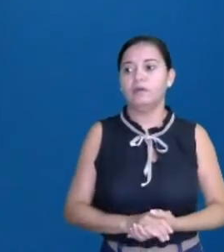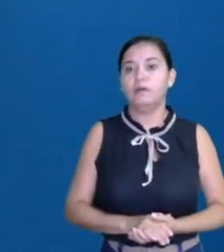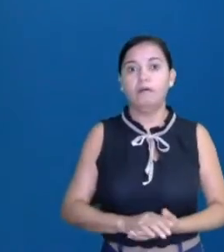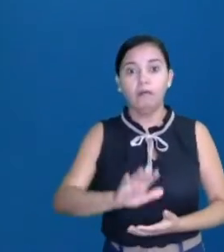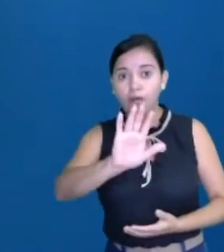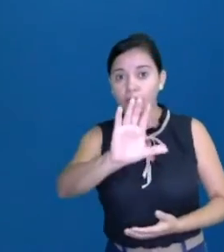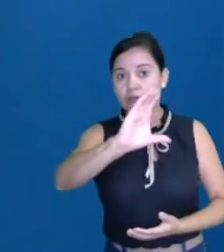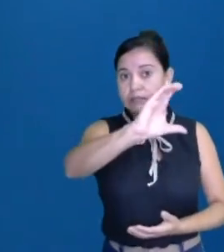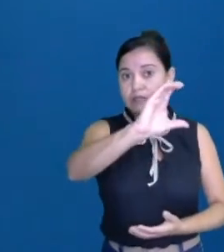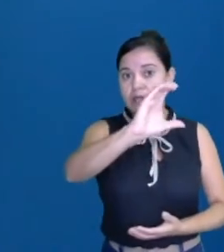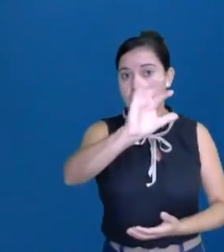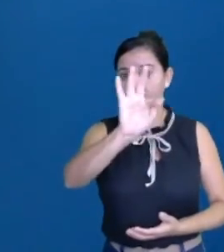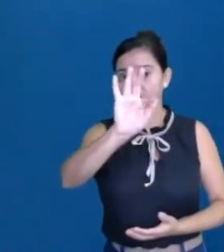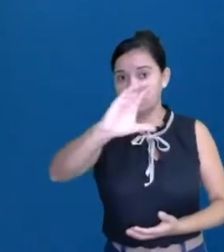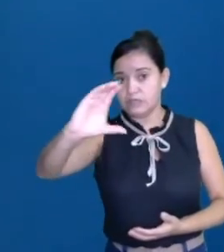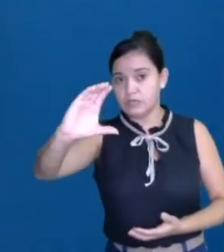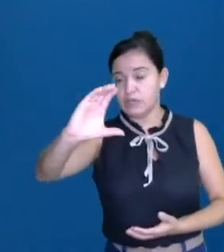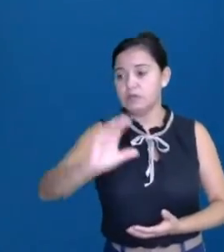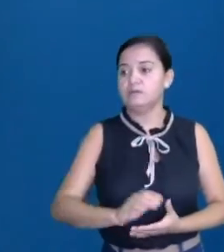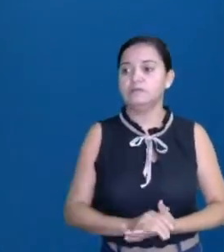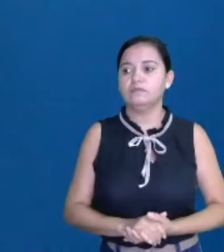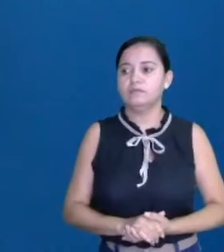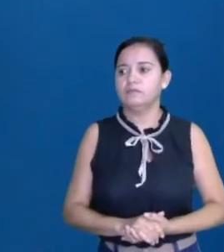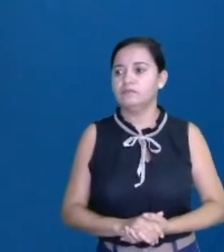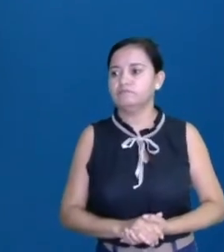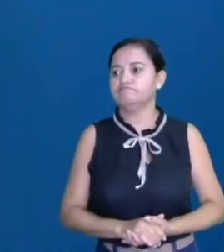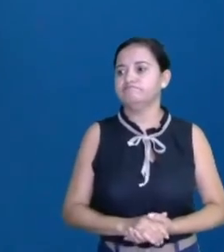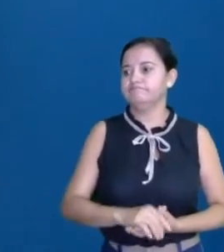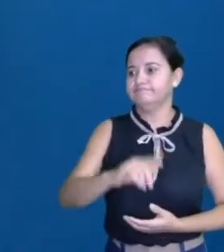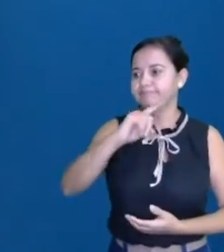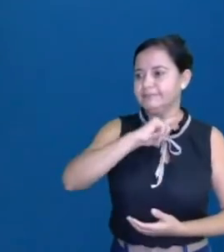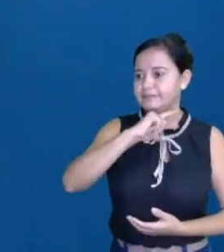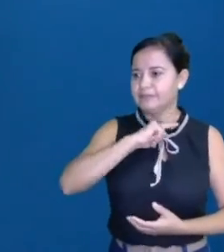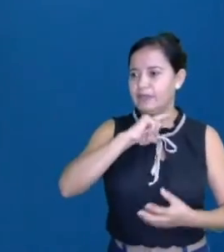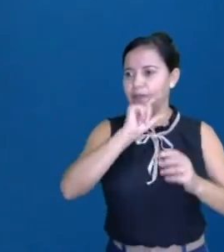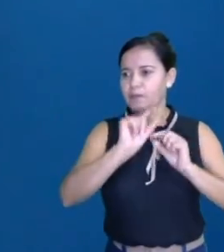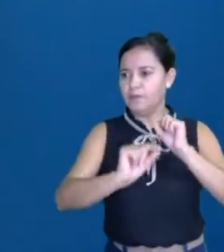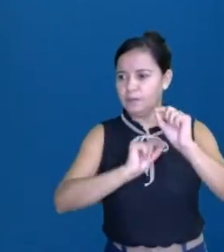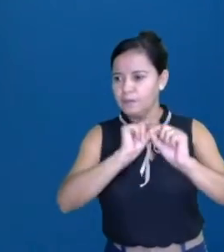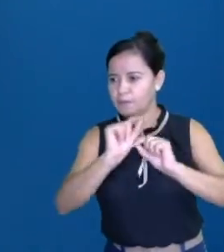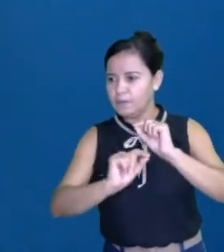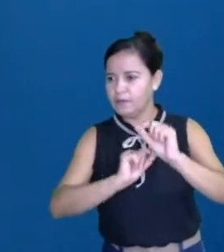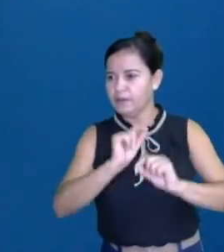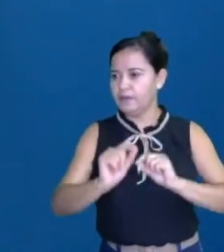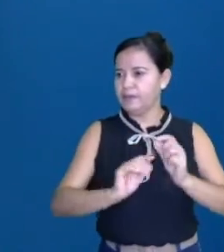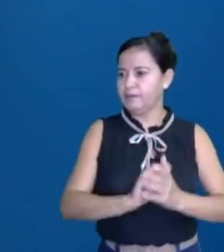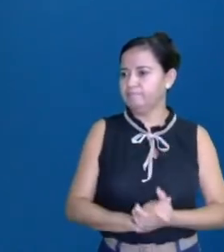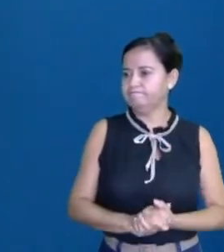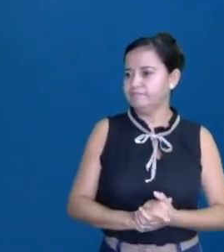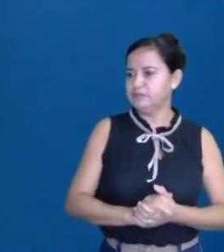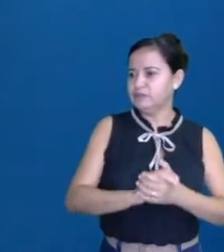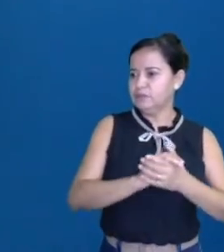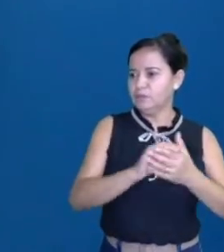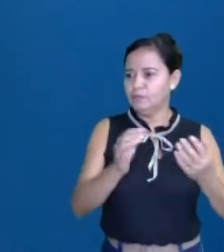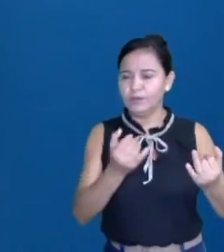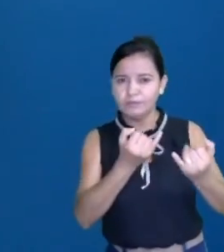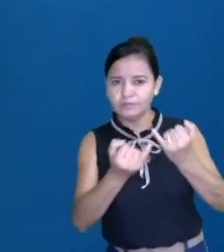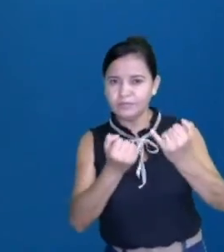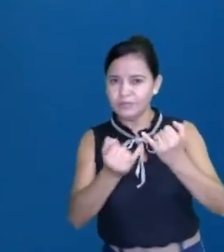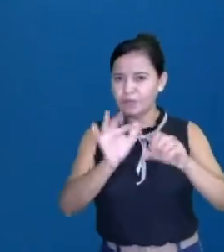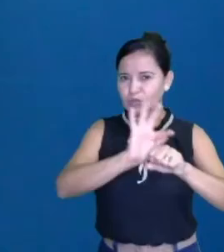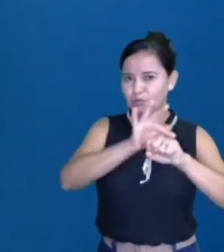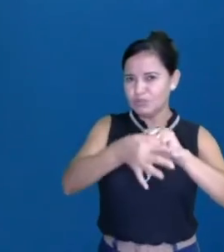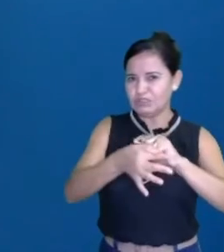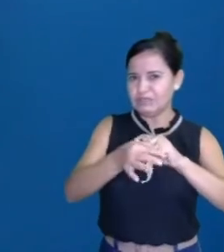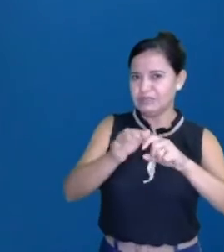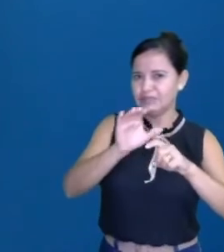chamados CF6, que é o chamado clorofluorcarbono, tá? Que é, na verdade, o quê? Uma substância,